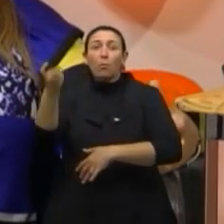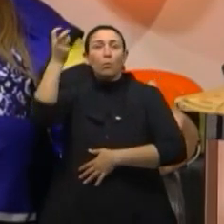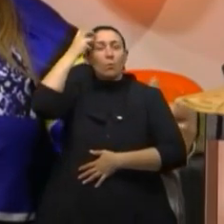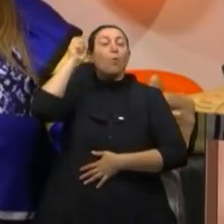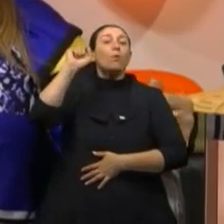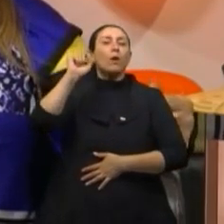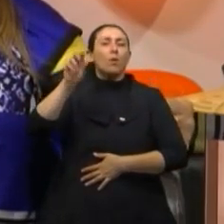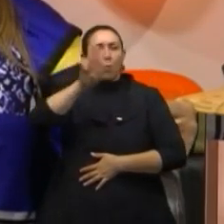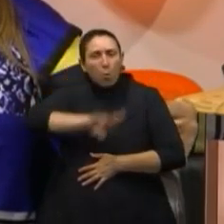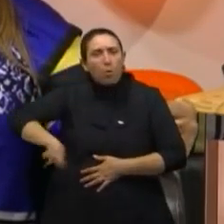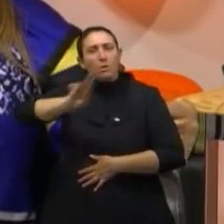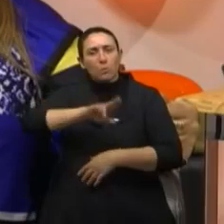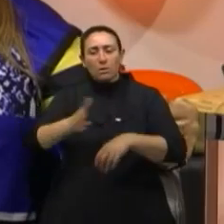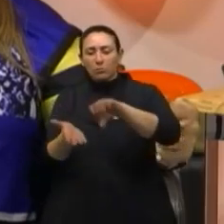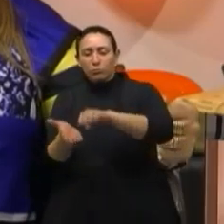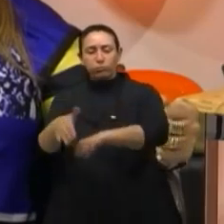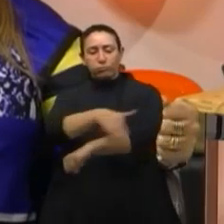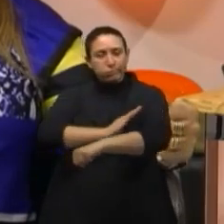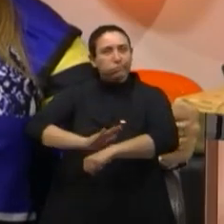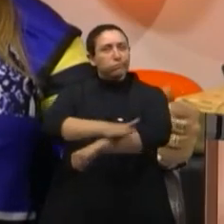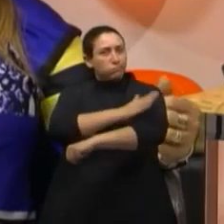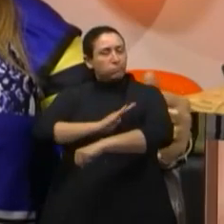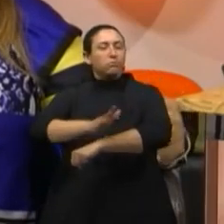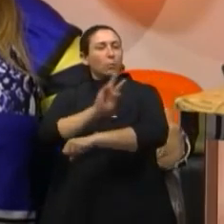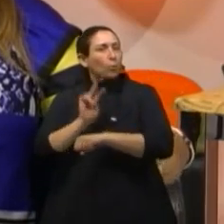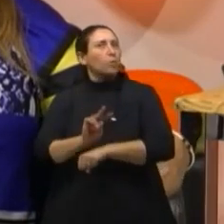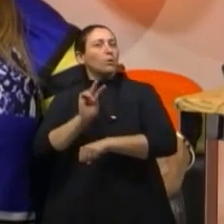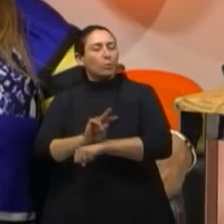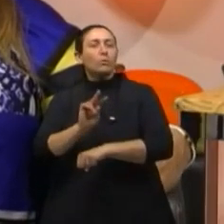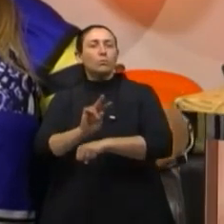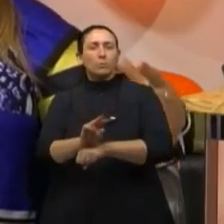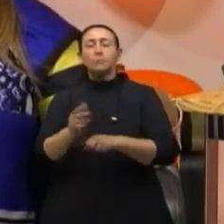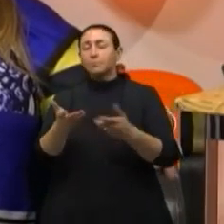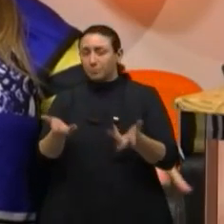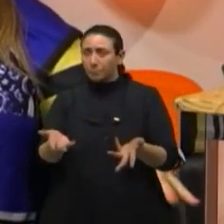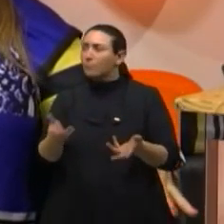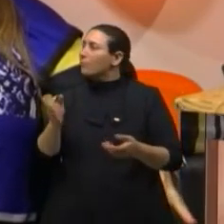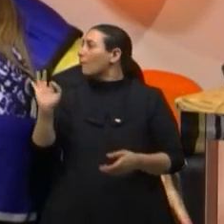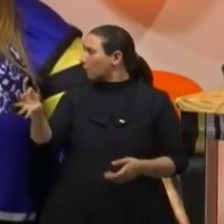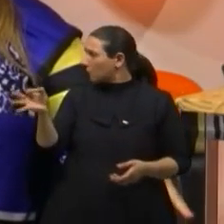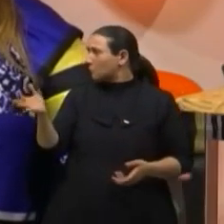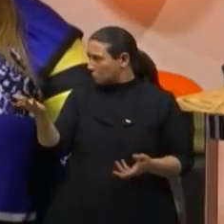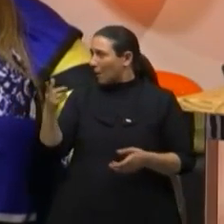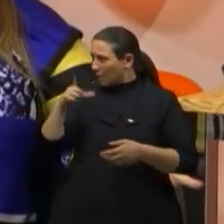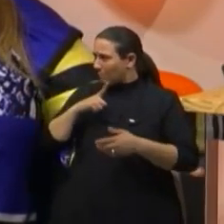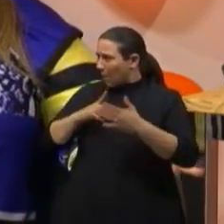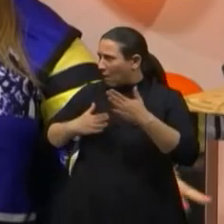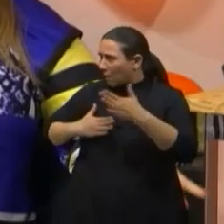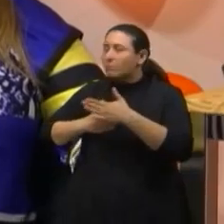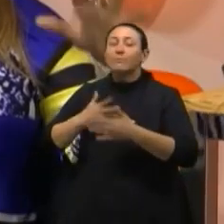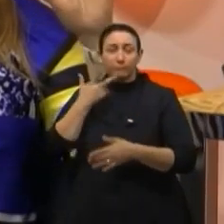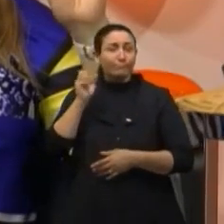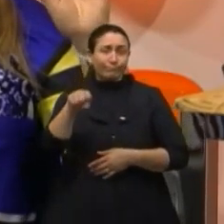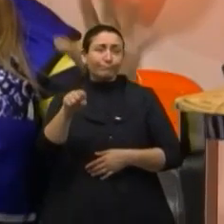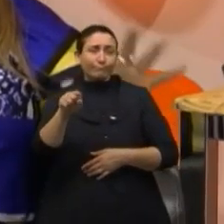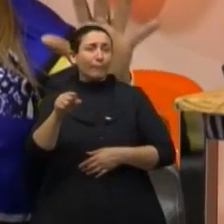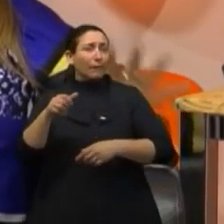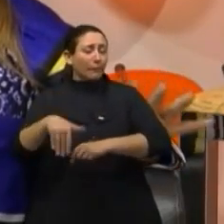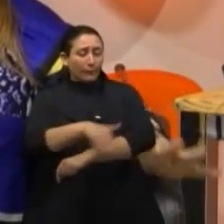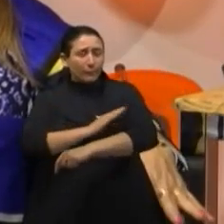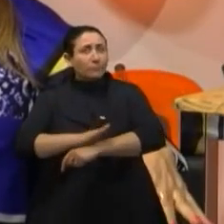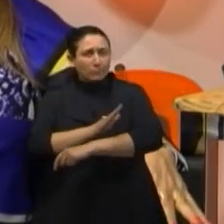uso do protetor solar Ah isso que eu ia falar eu ia perguntar exat é então nós temos Ele bloqueia sim mesmo